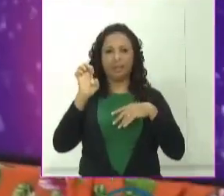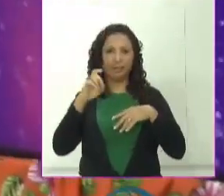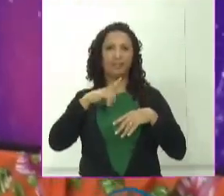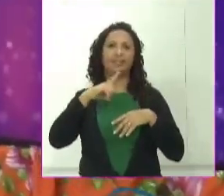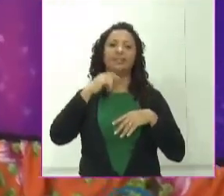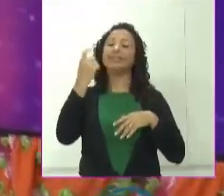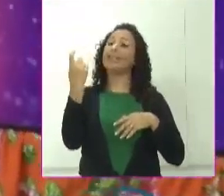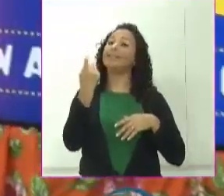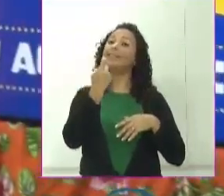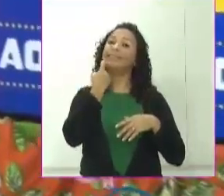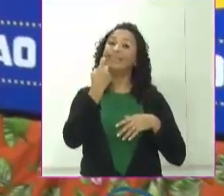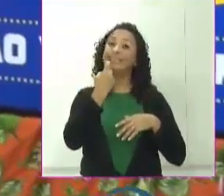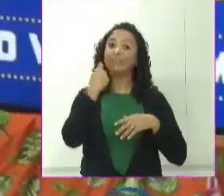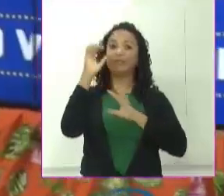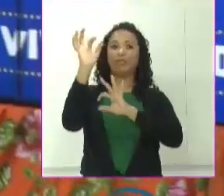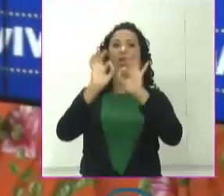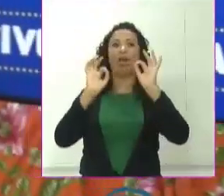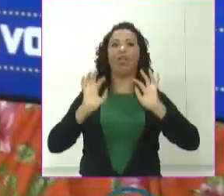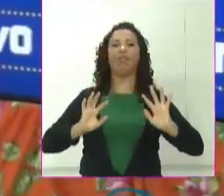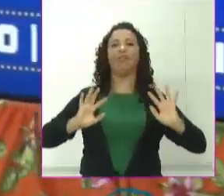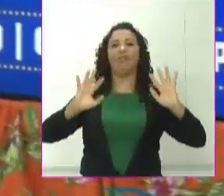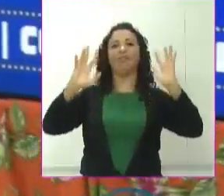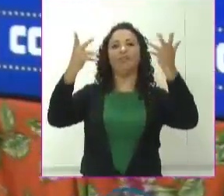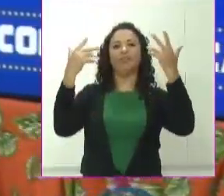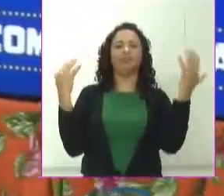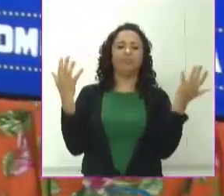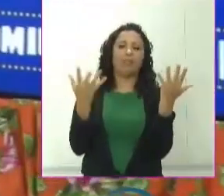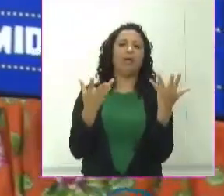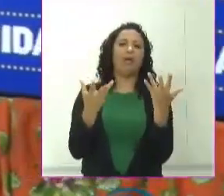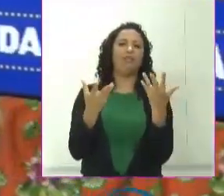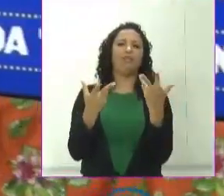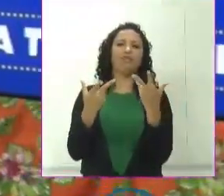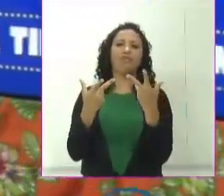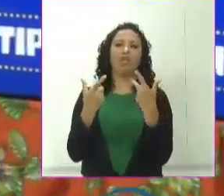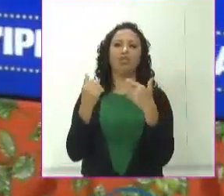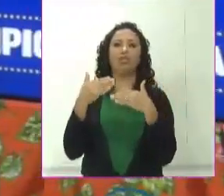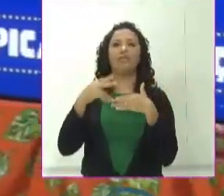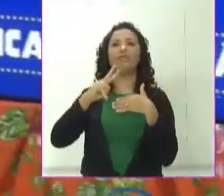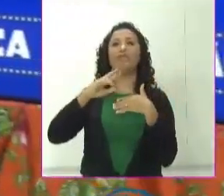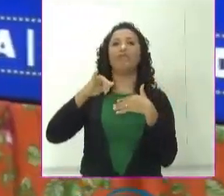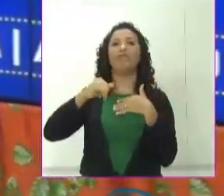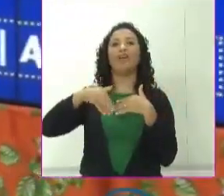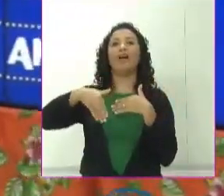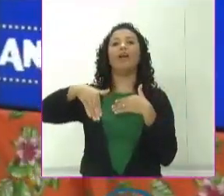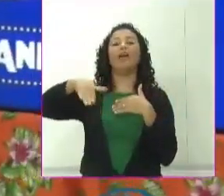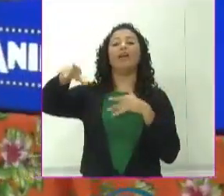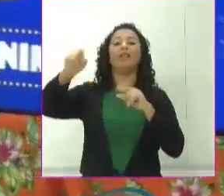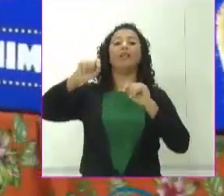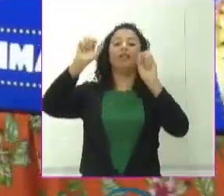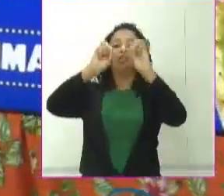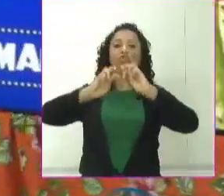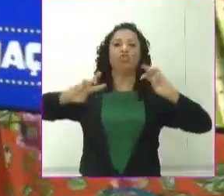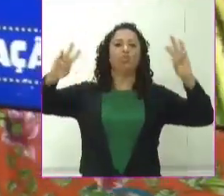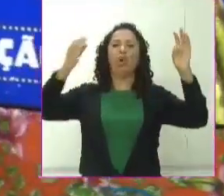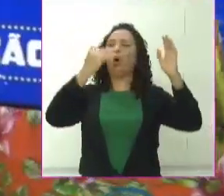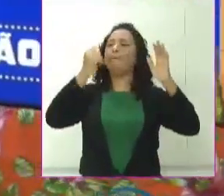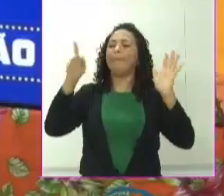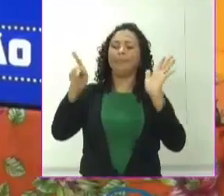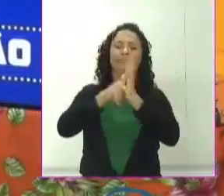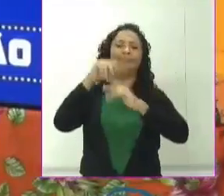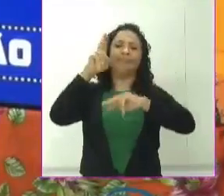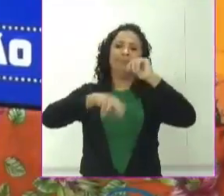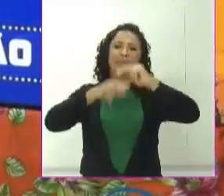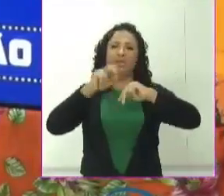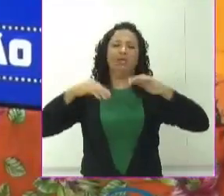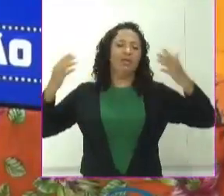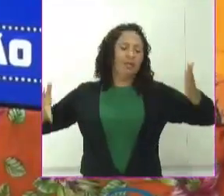próximo sexta-feira. Festa linda, maravilhosa, olha aí. Essa festa vai acontecer, olha, com show ao vivo, comida típica,